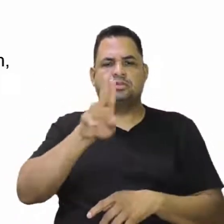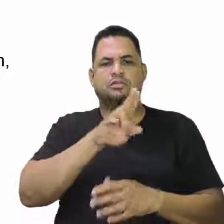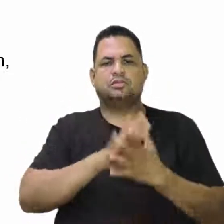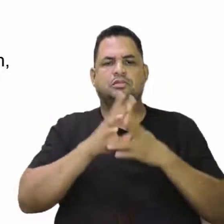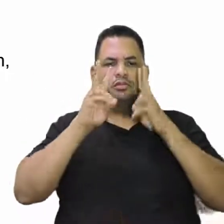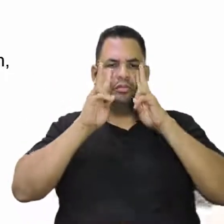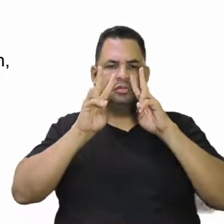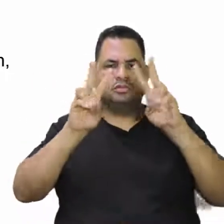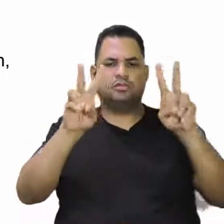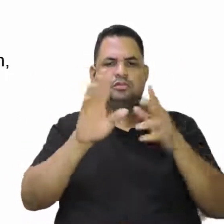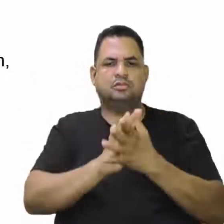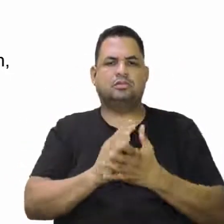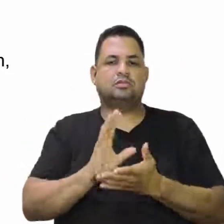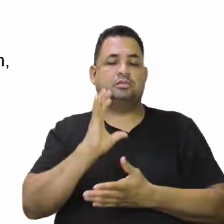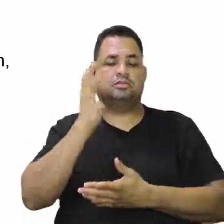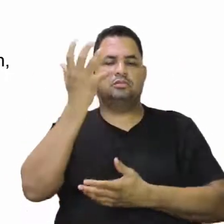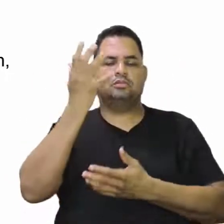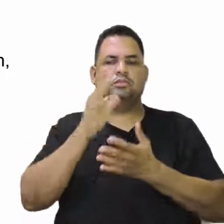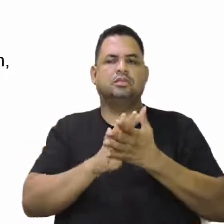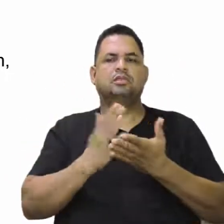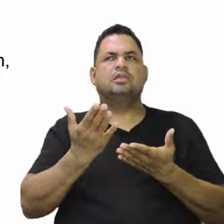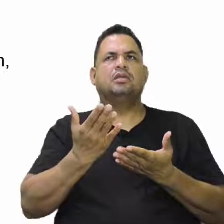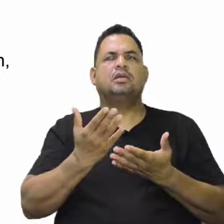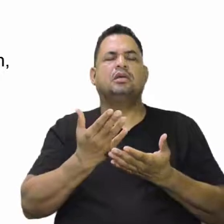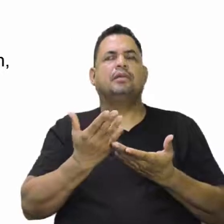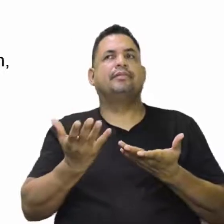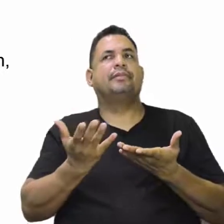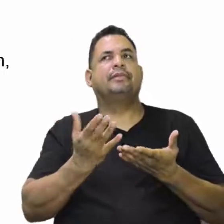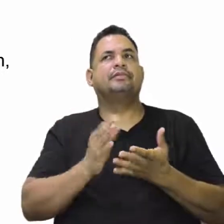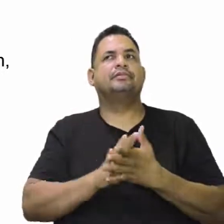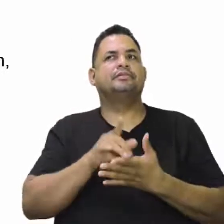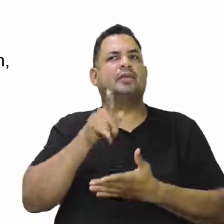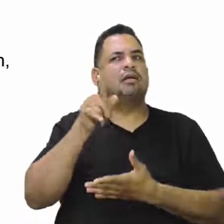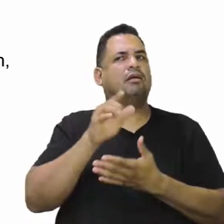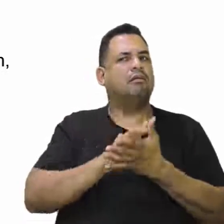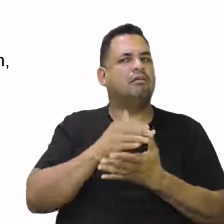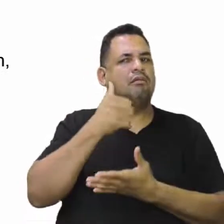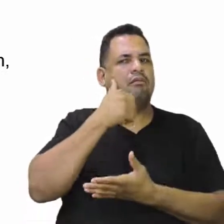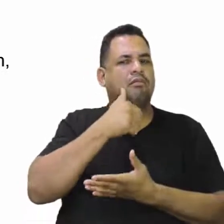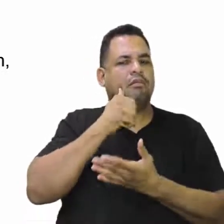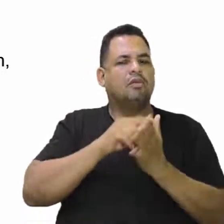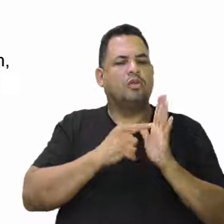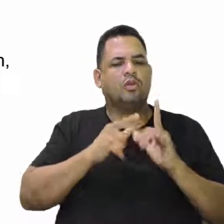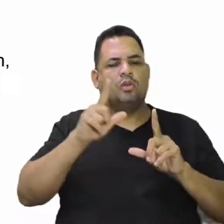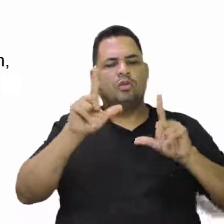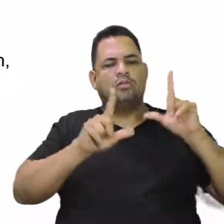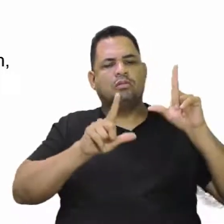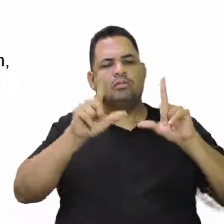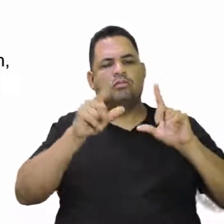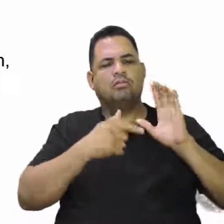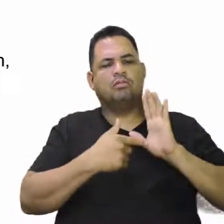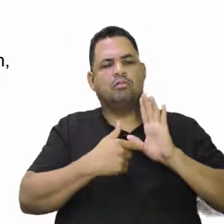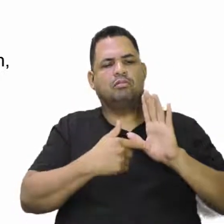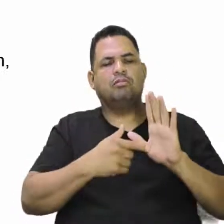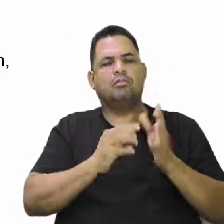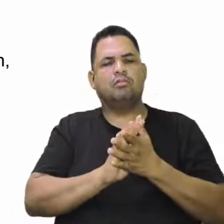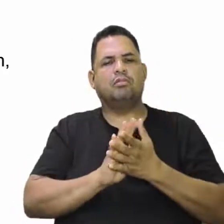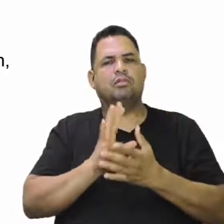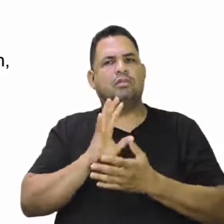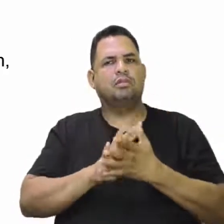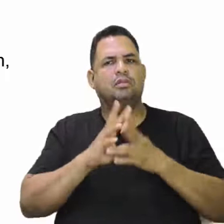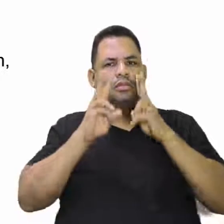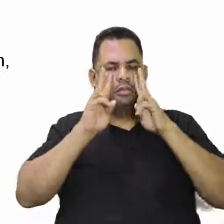previsão do tempo. Aí você vai me dizer, então lá a menina que apresenta o jornal, a previsão do tempo, ela está falando de um